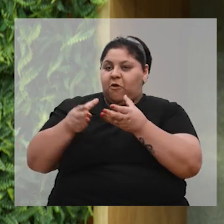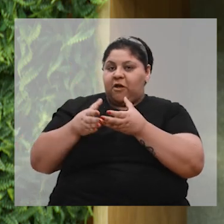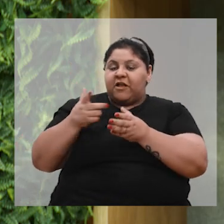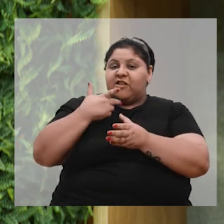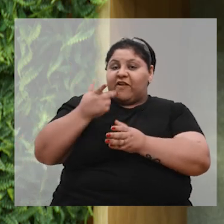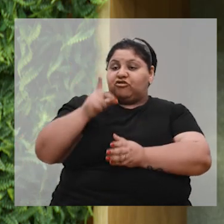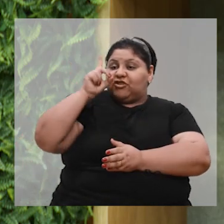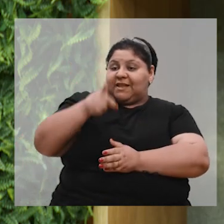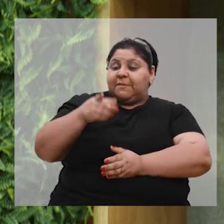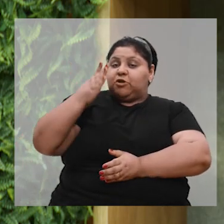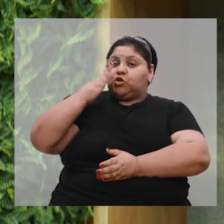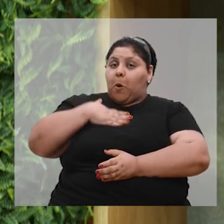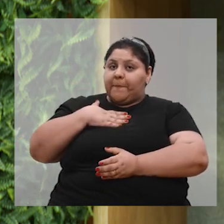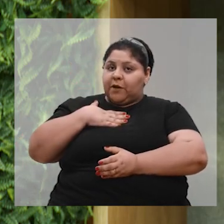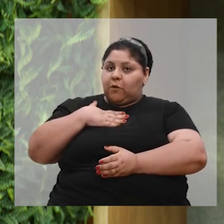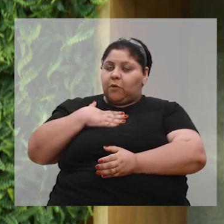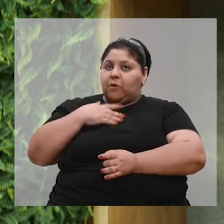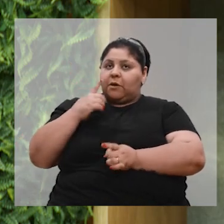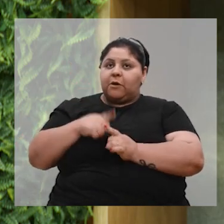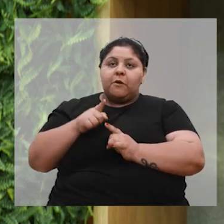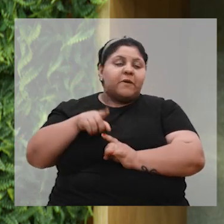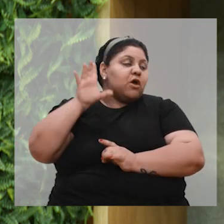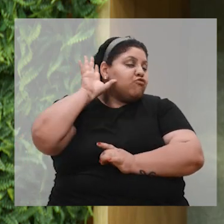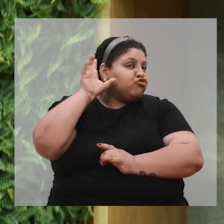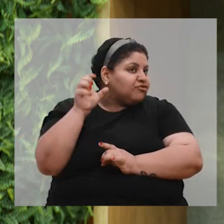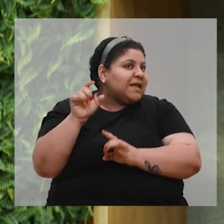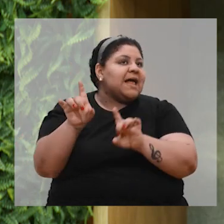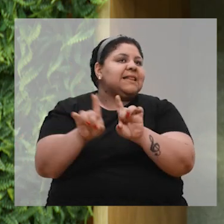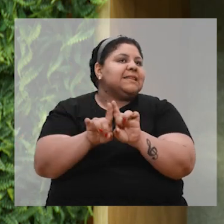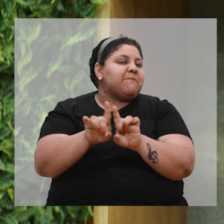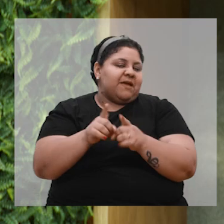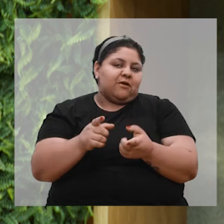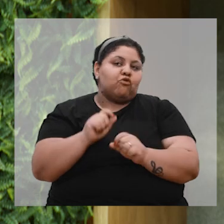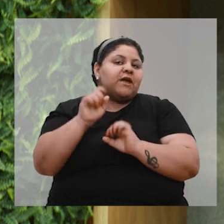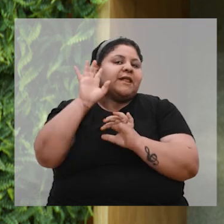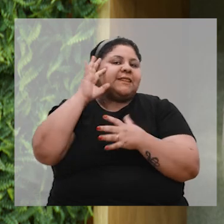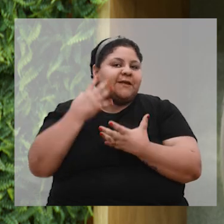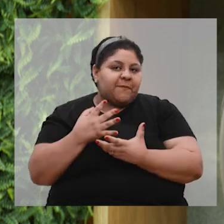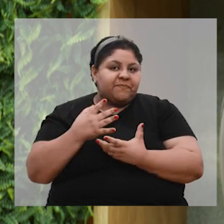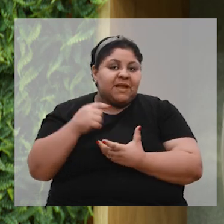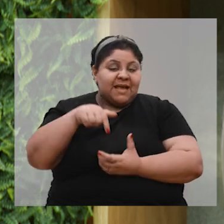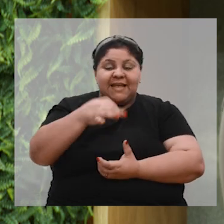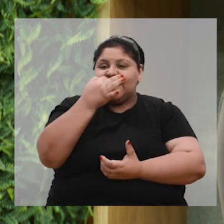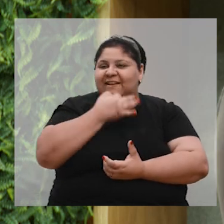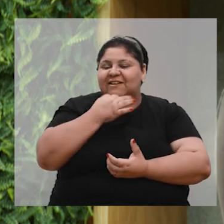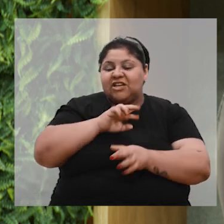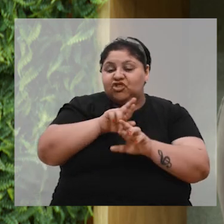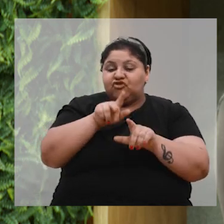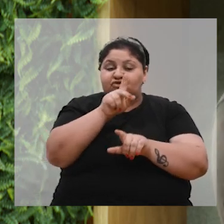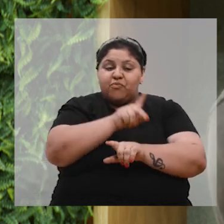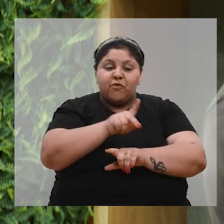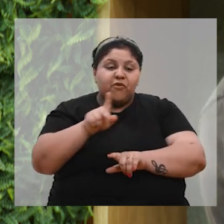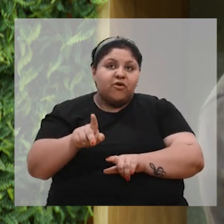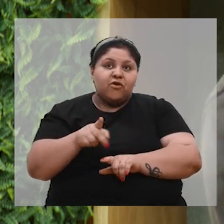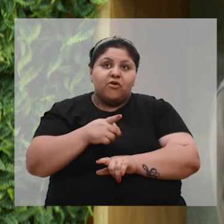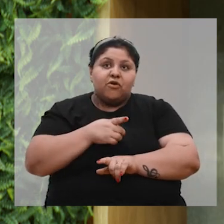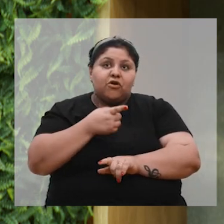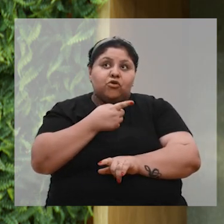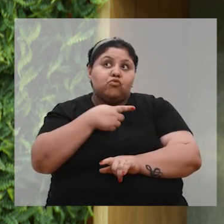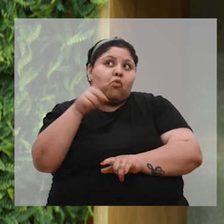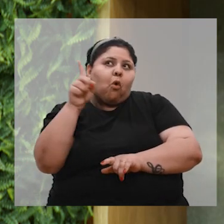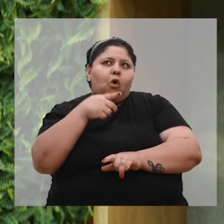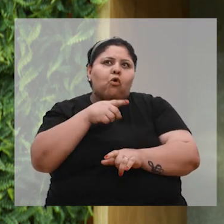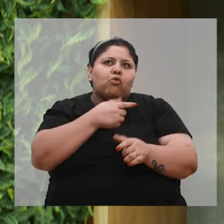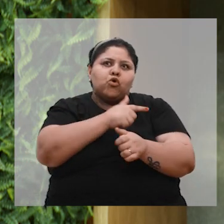falam diretamente comigo, para justamente eu escutar eles também. A realidade que a gente tem em Caxias é diferente de um professor que dá aula no Alto Xingu,